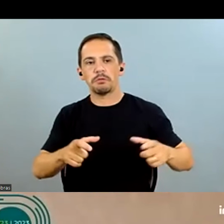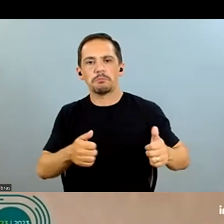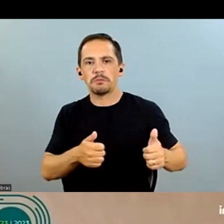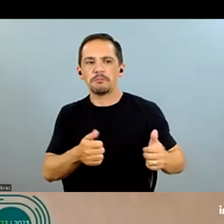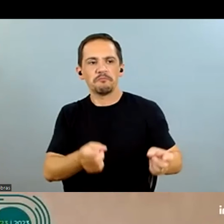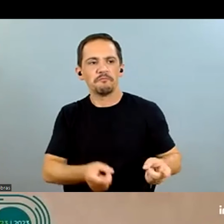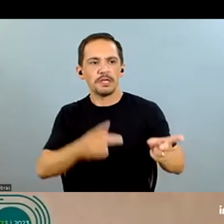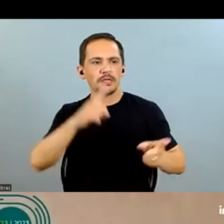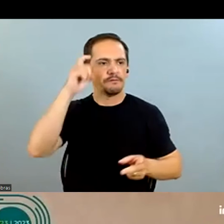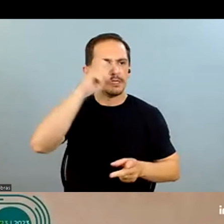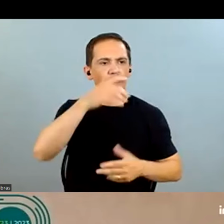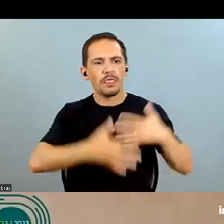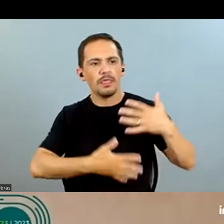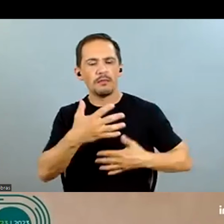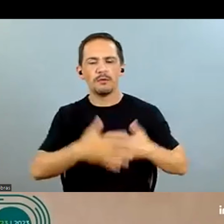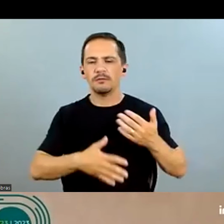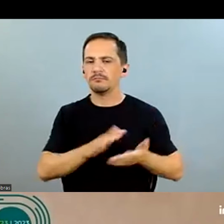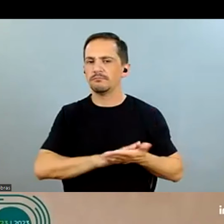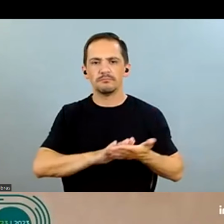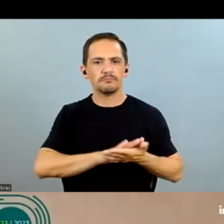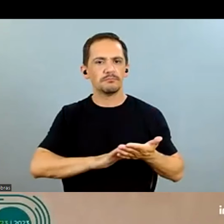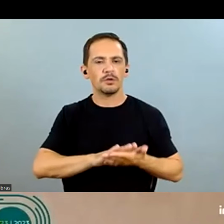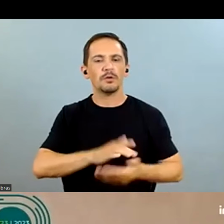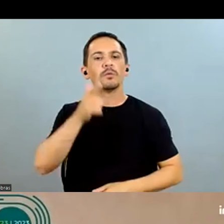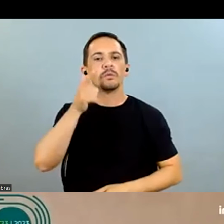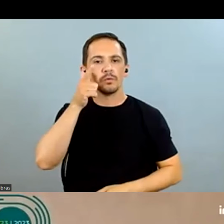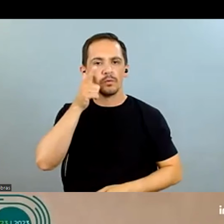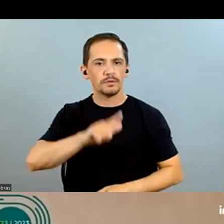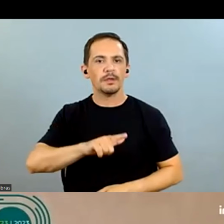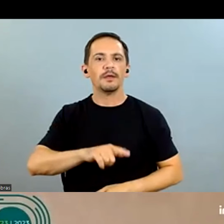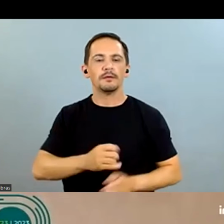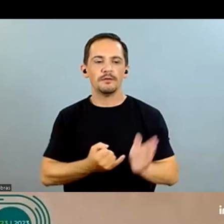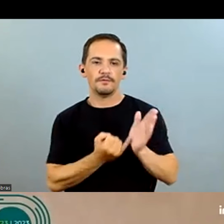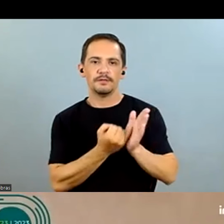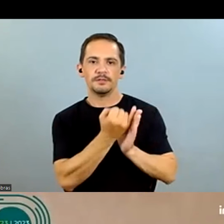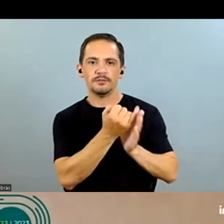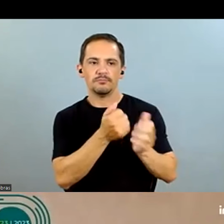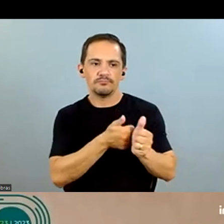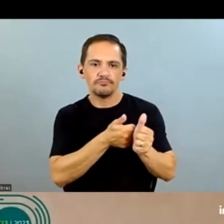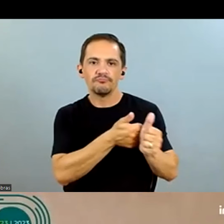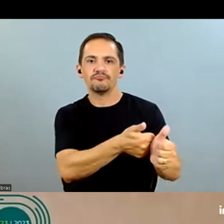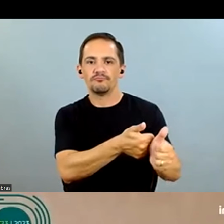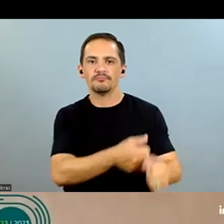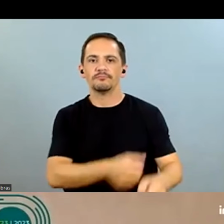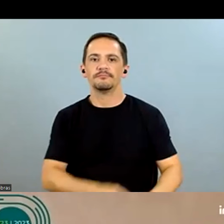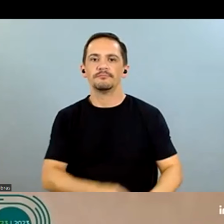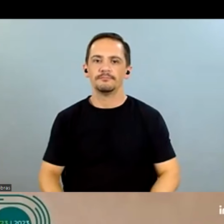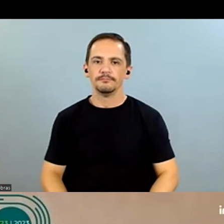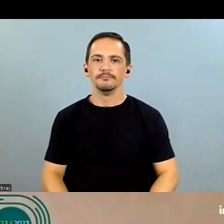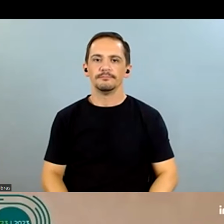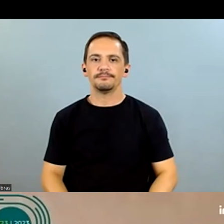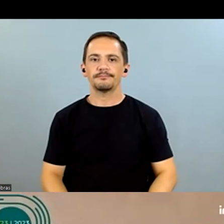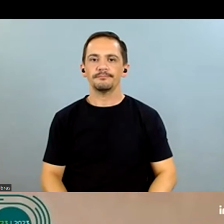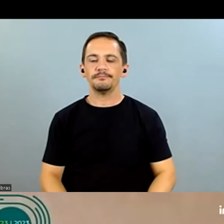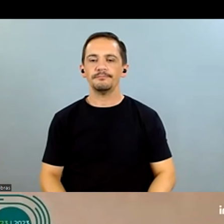e e tampouco de fazer o repasse eh pelo menos da inflação aí no no próximo trimestre eh o outro